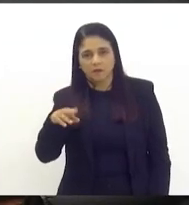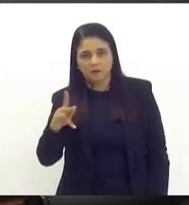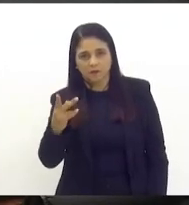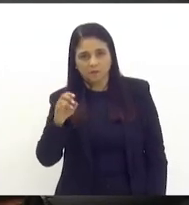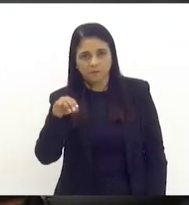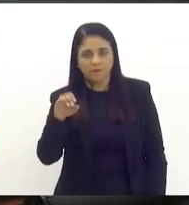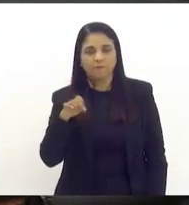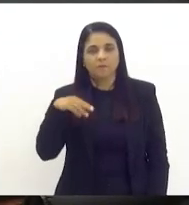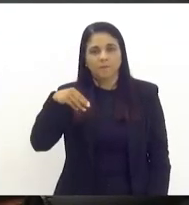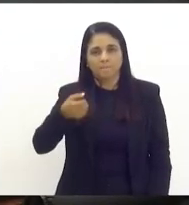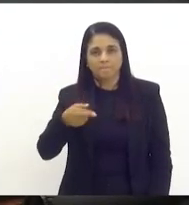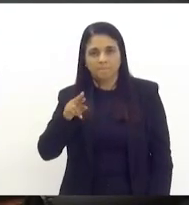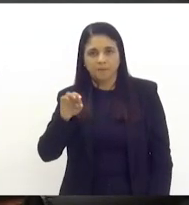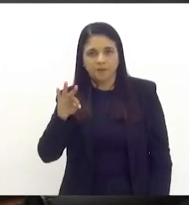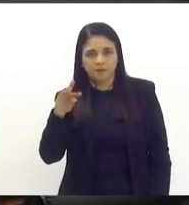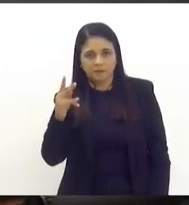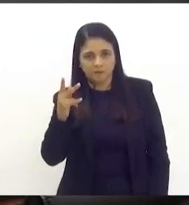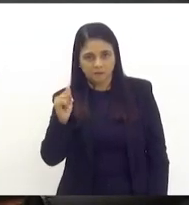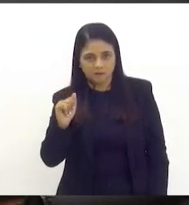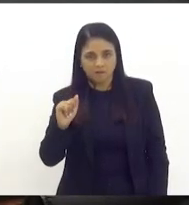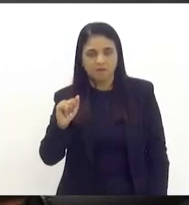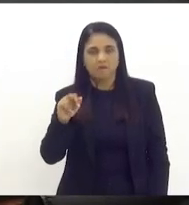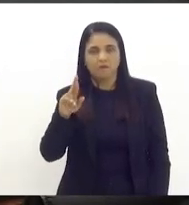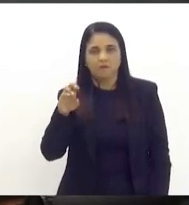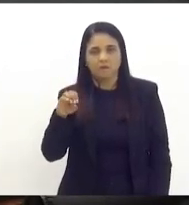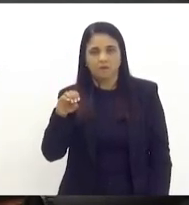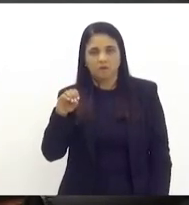Marta Rocha por gentileza